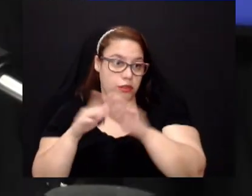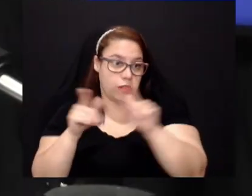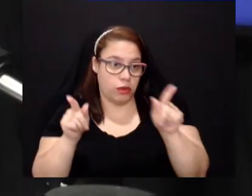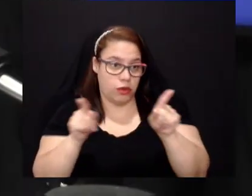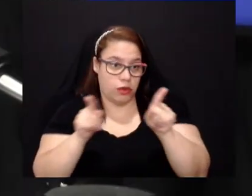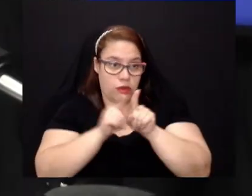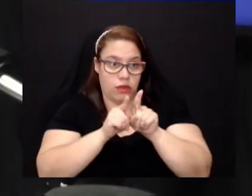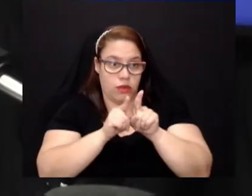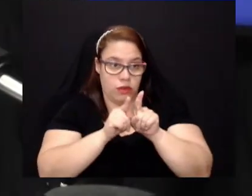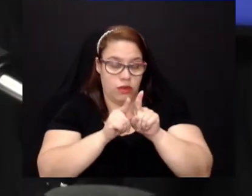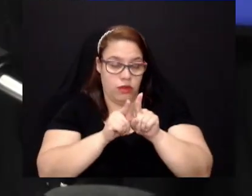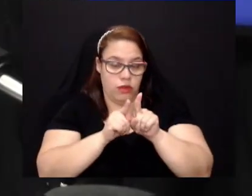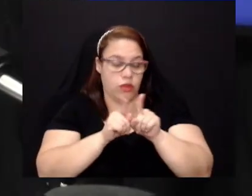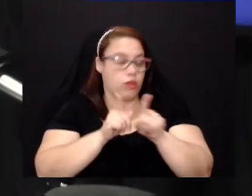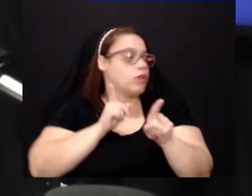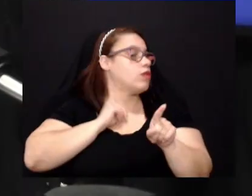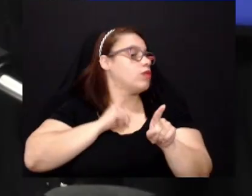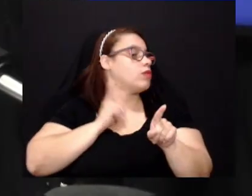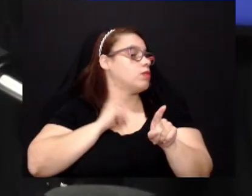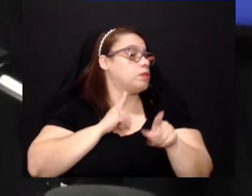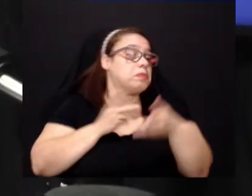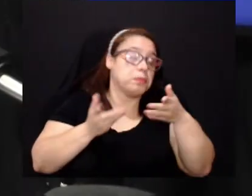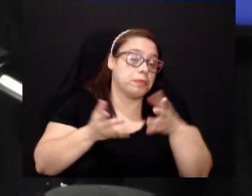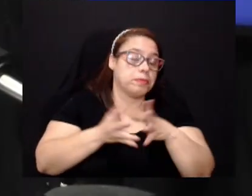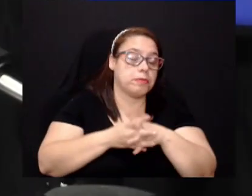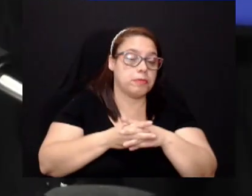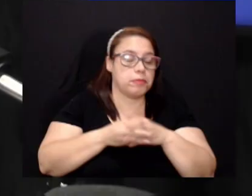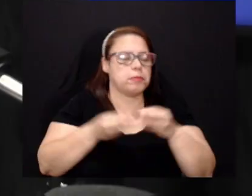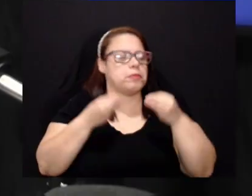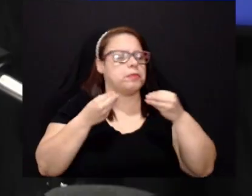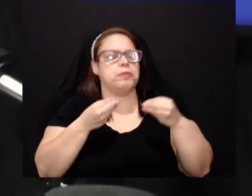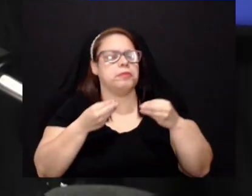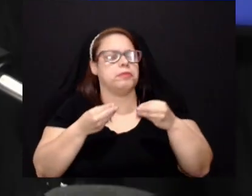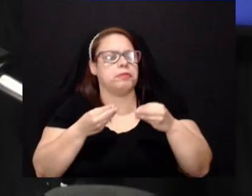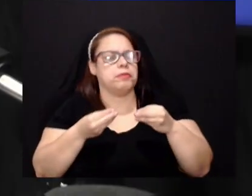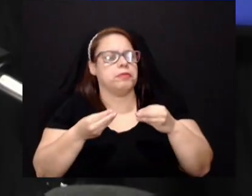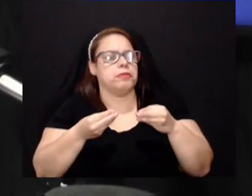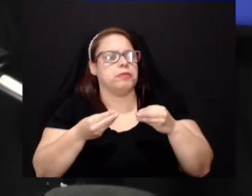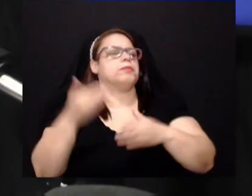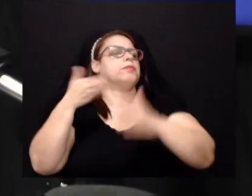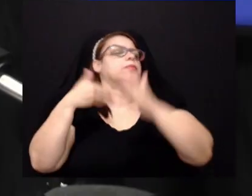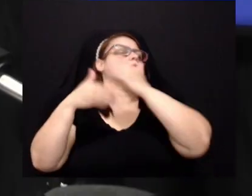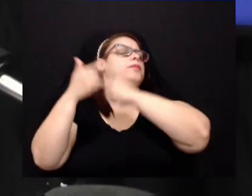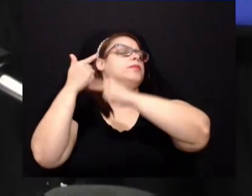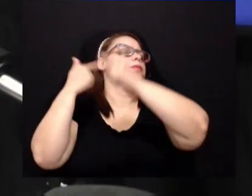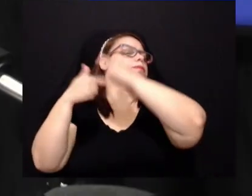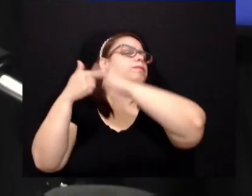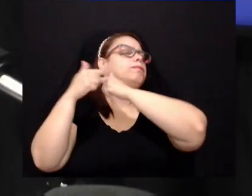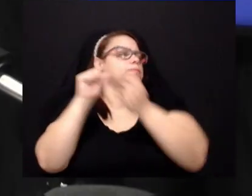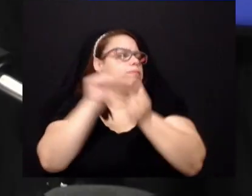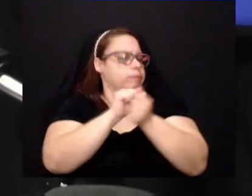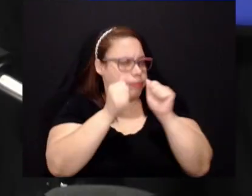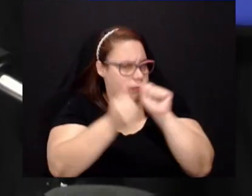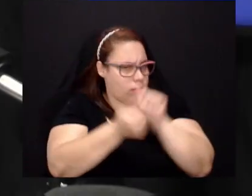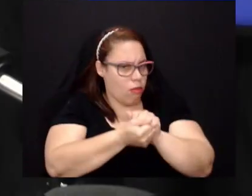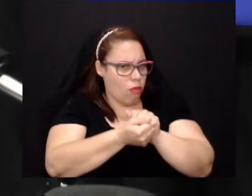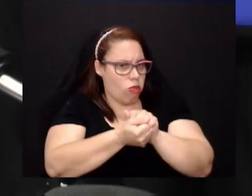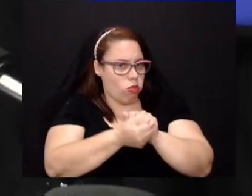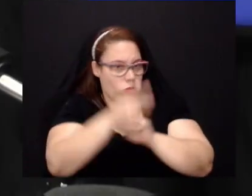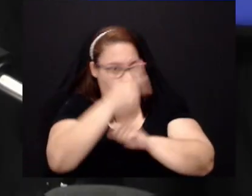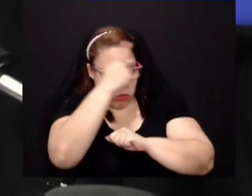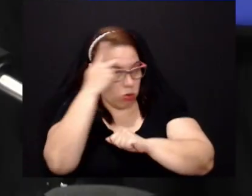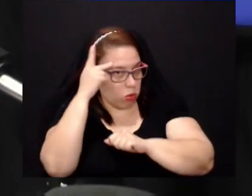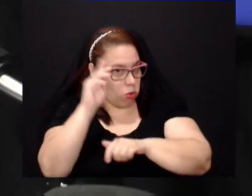de Minas e tal. Então, como é que essas raízes de vocês moldaram as pessoas que vocês se tornaram